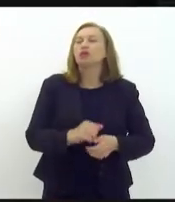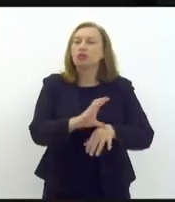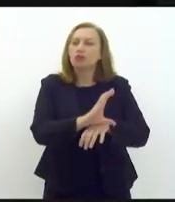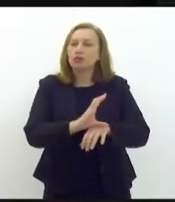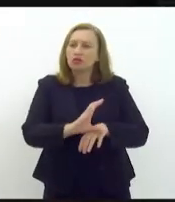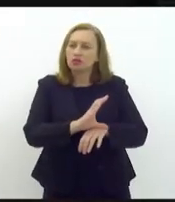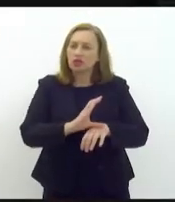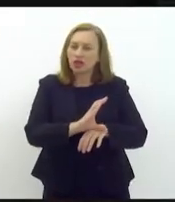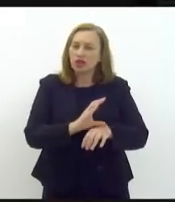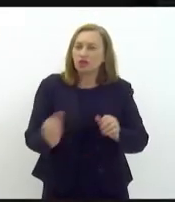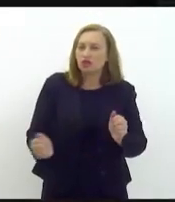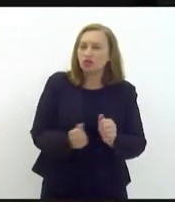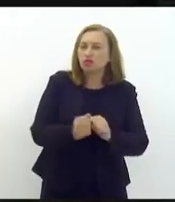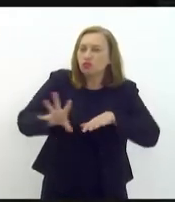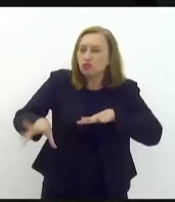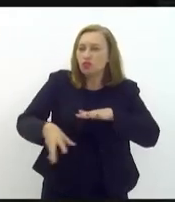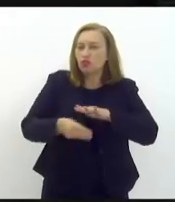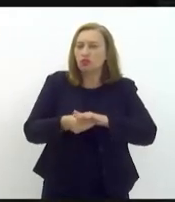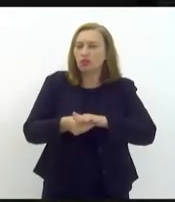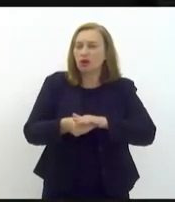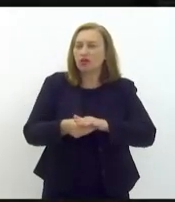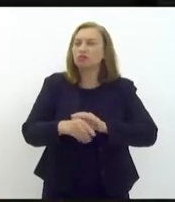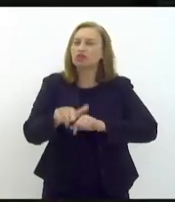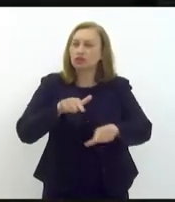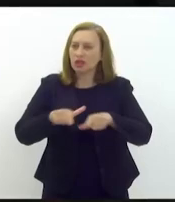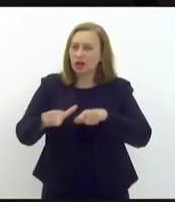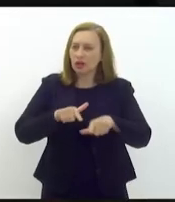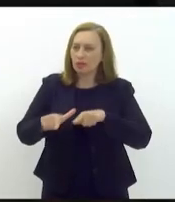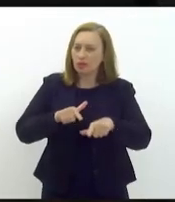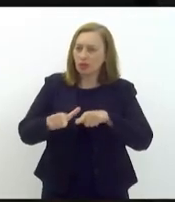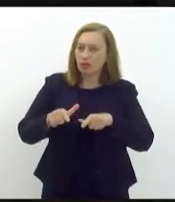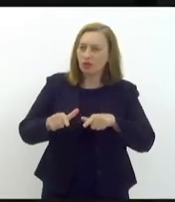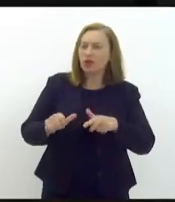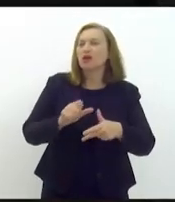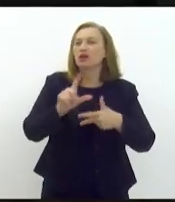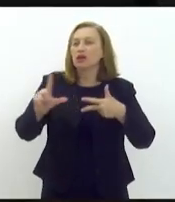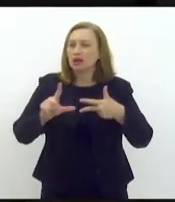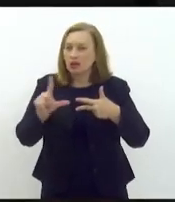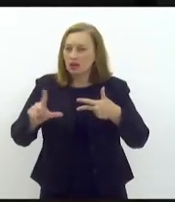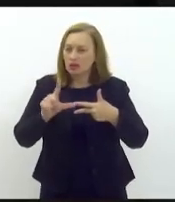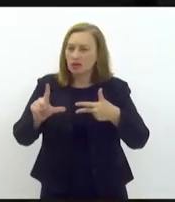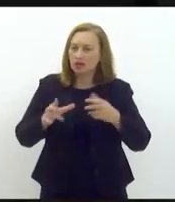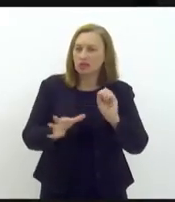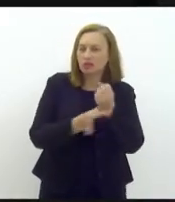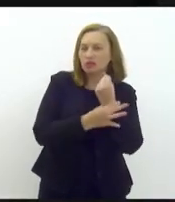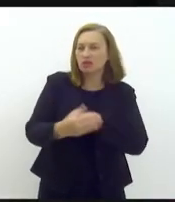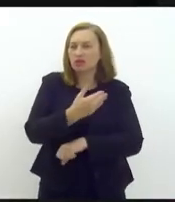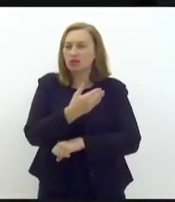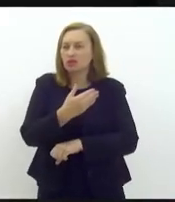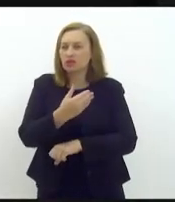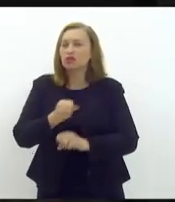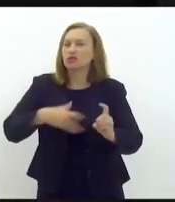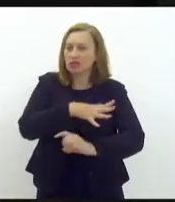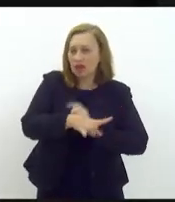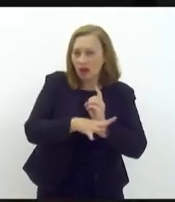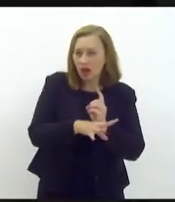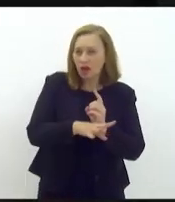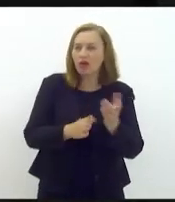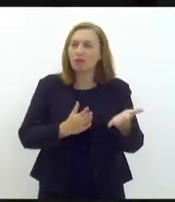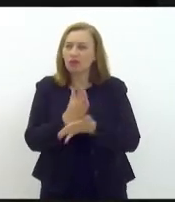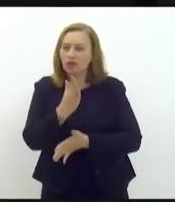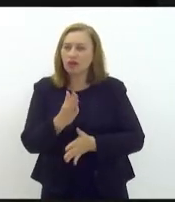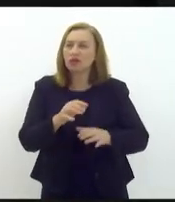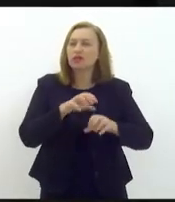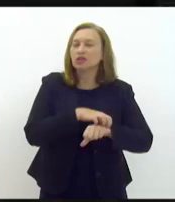constitucionalidade com emendas de trabalho legislação social Seguridade Social favorável de